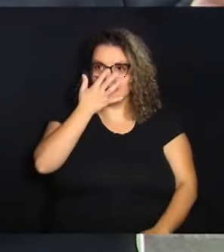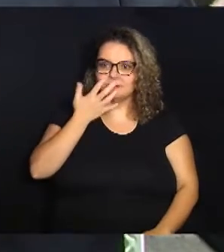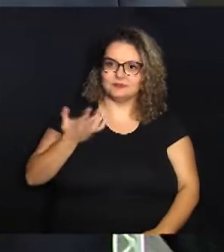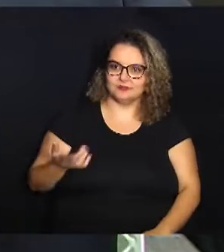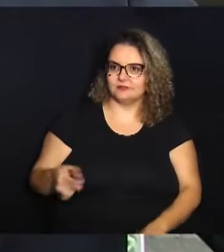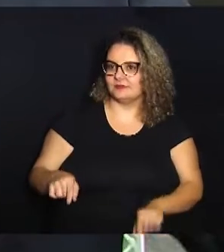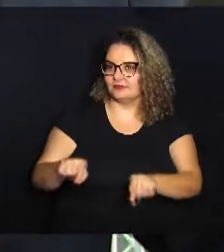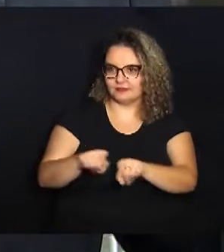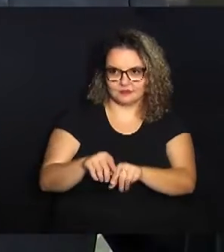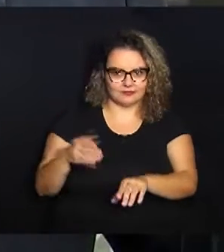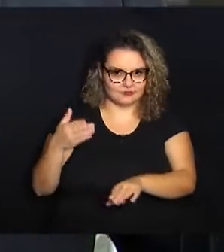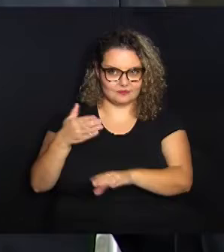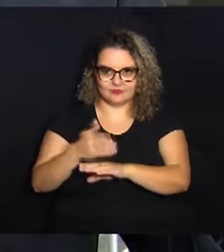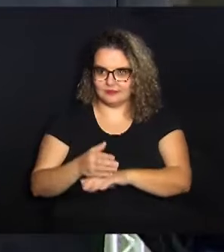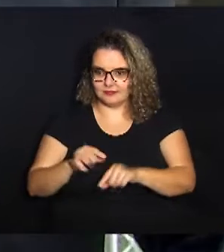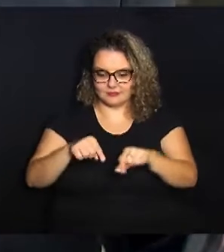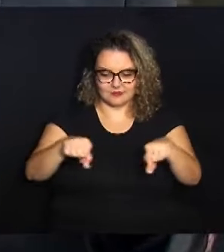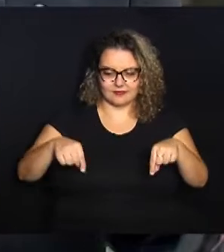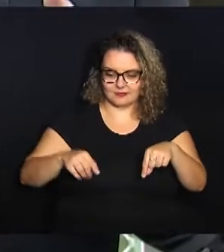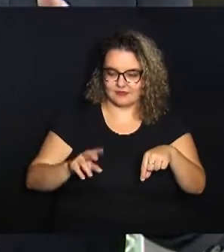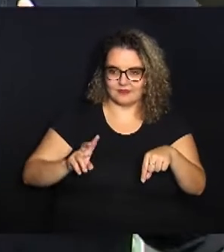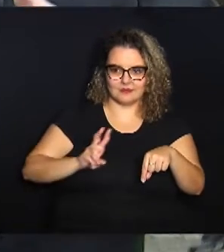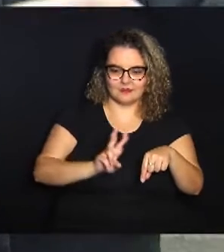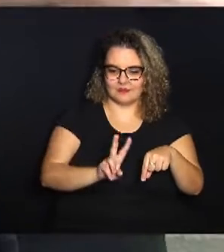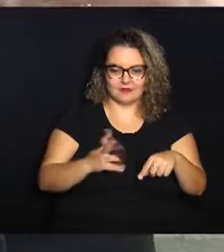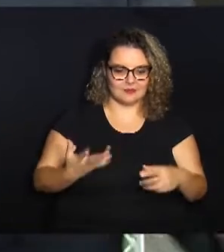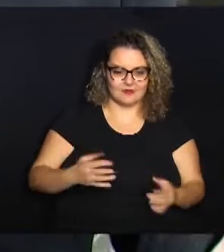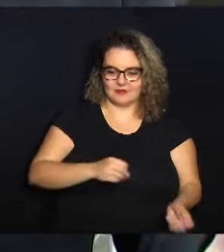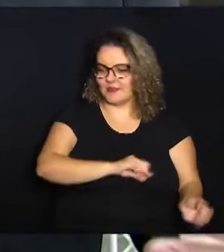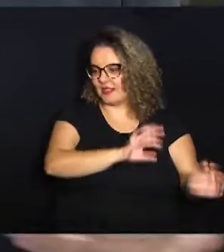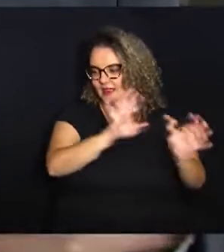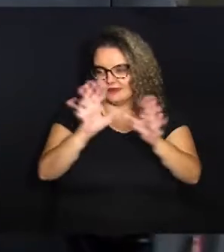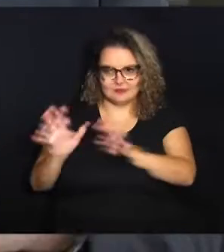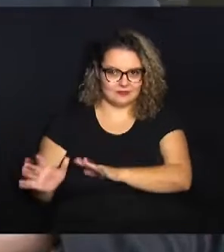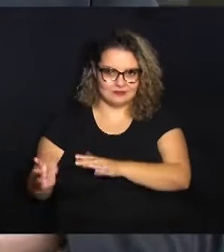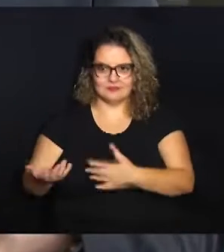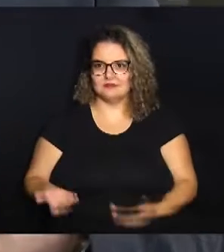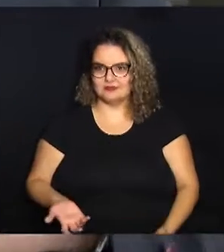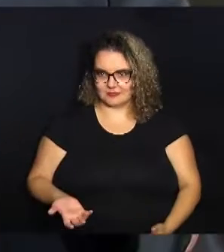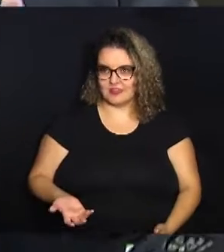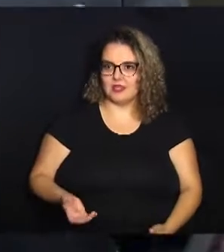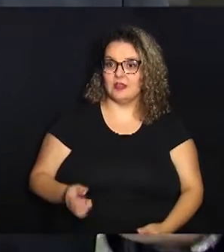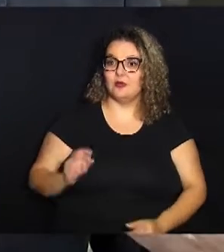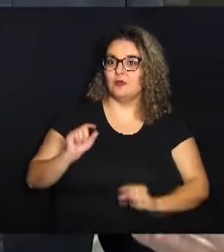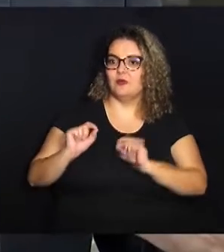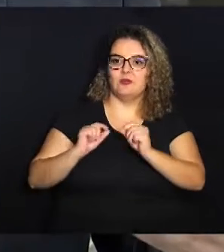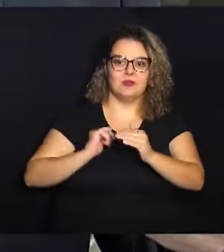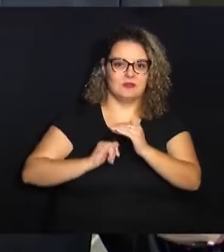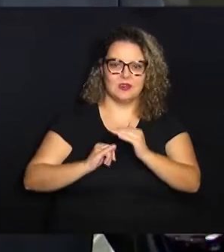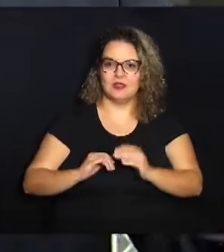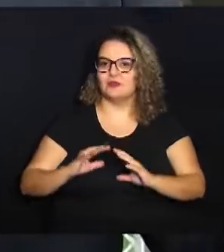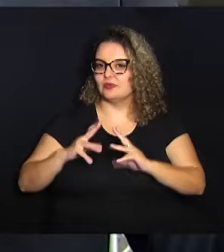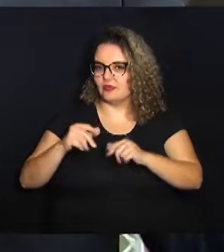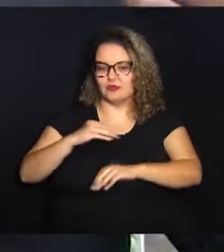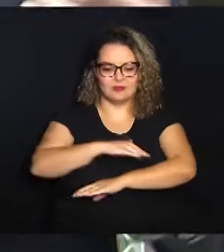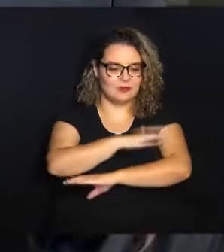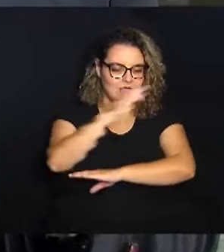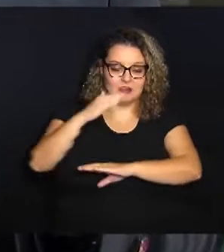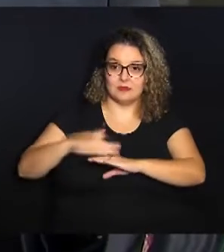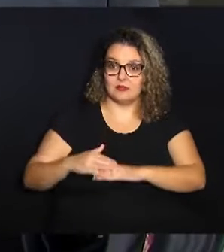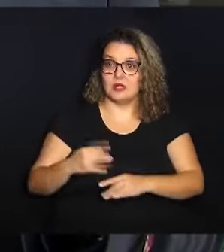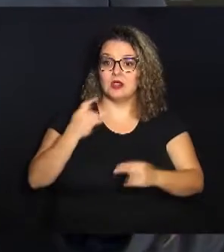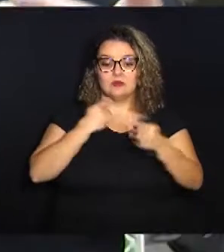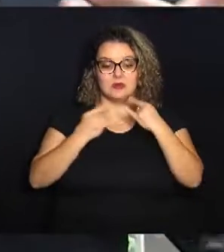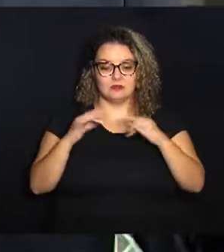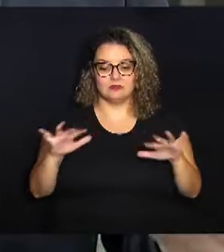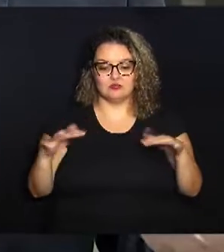tem participação ali no stand o dia inteiro. O pessoal apresenta ali o pitch da startup, o que a startup faz durante todo o dia, justamente por atrair essa